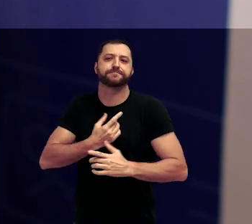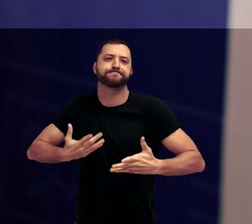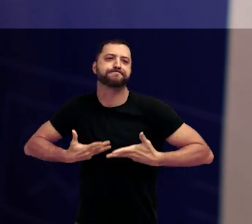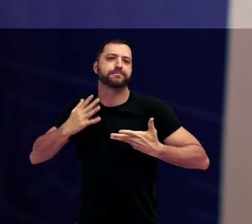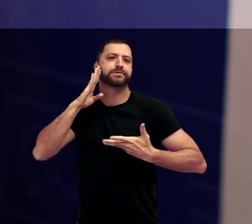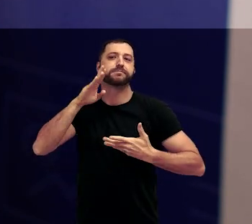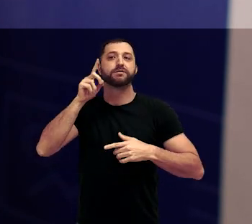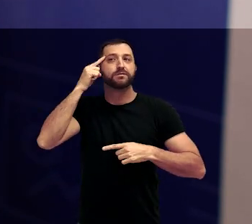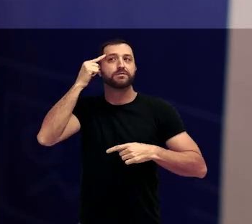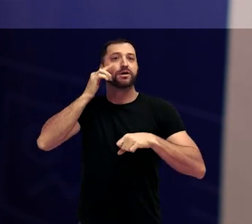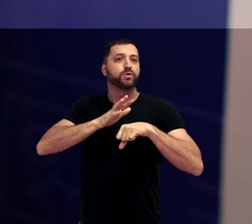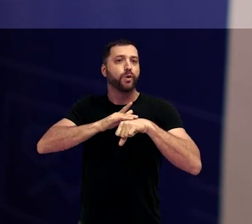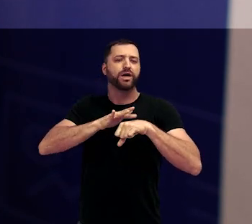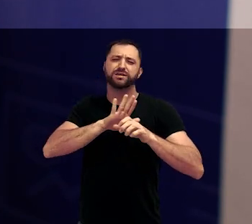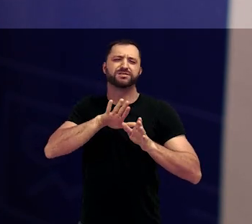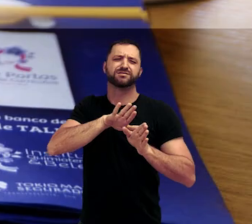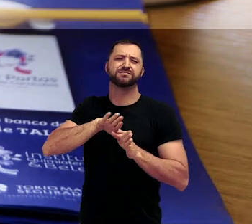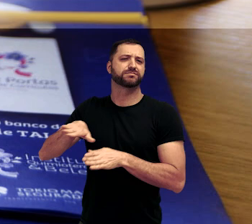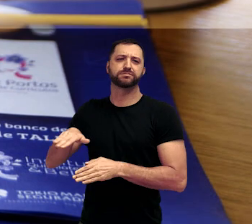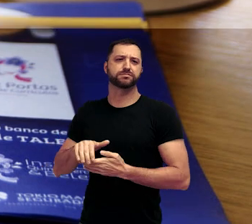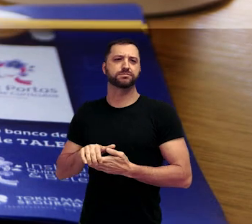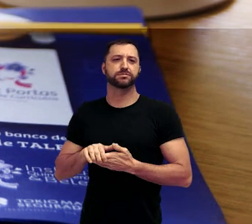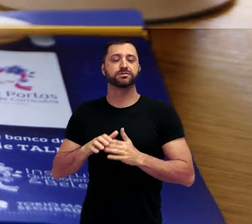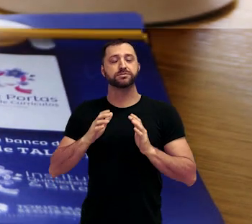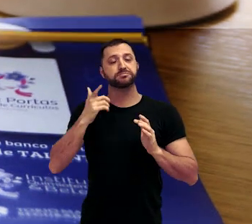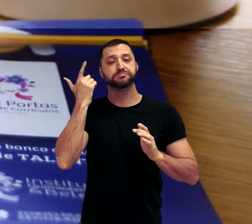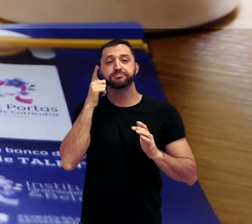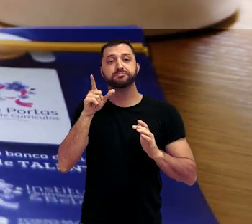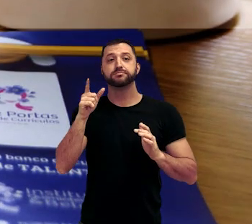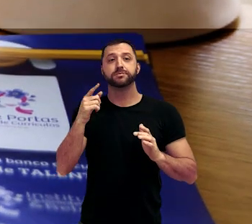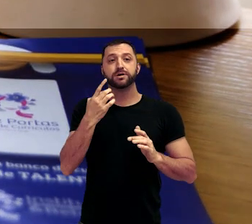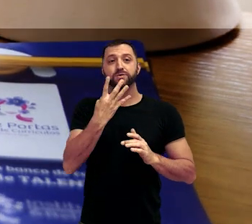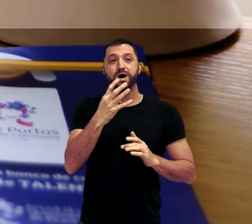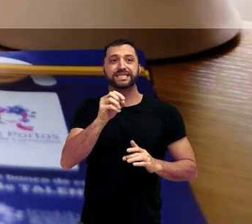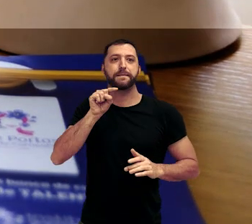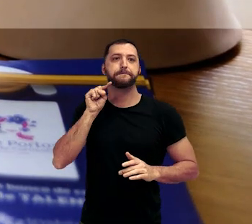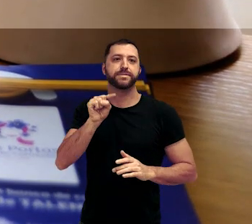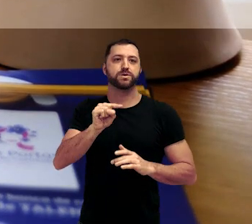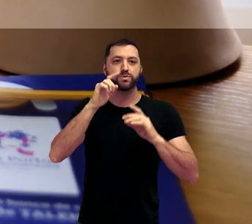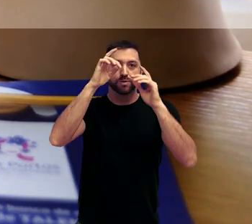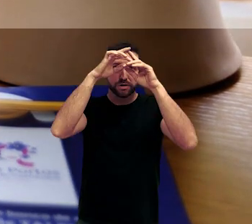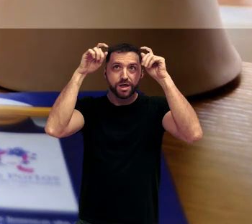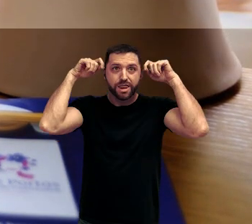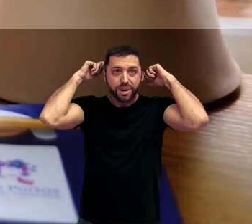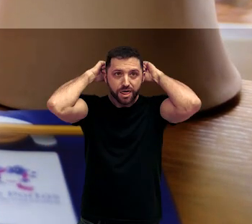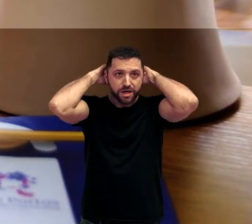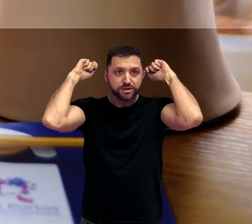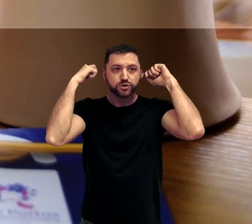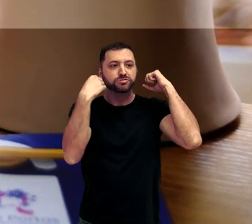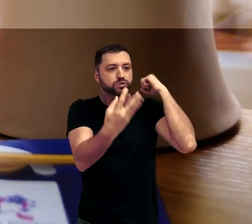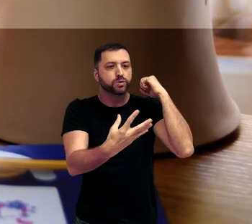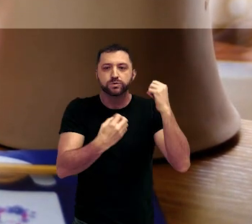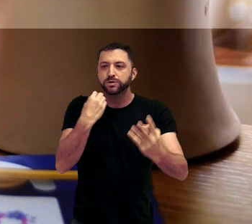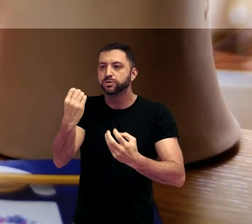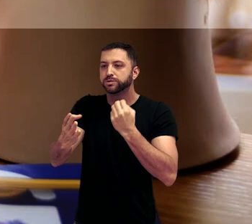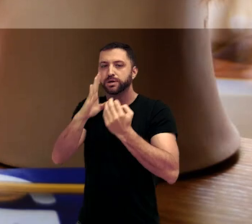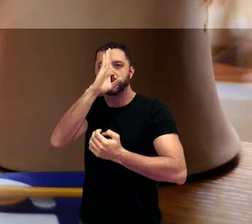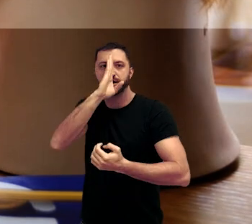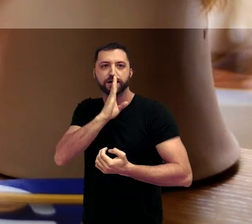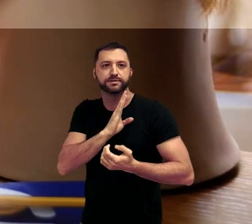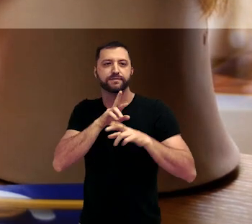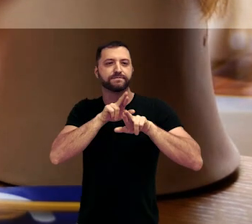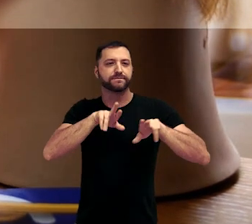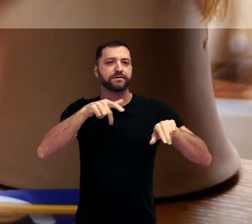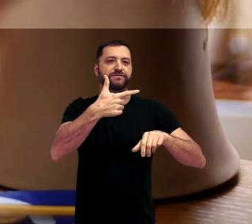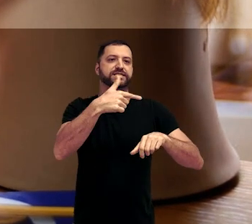sobre vida e não sobre a doença. Já realizamos mais de 40 mil doações de lenços para pacientes